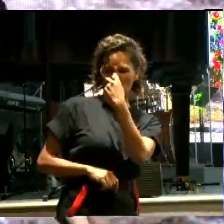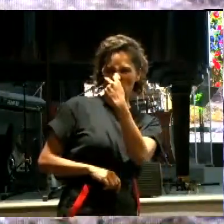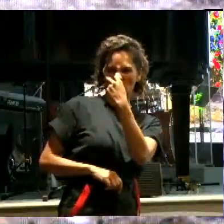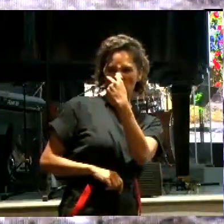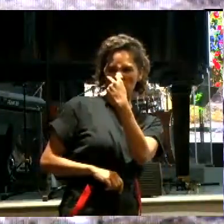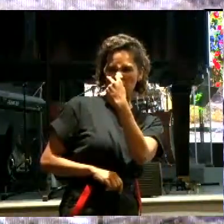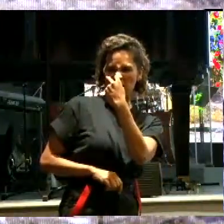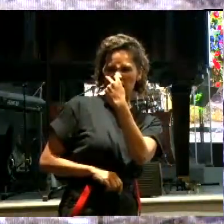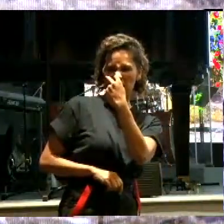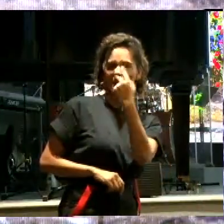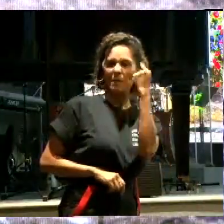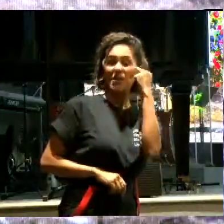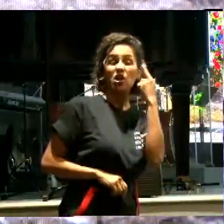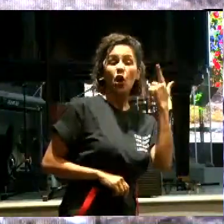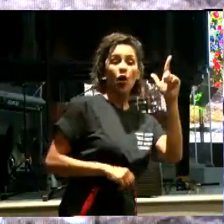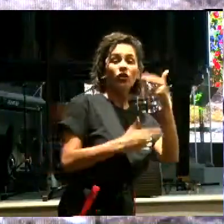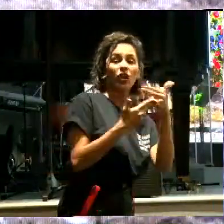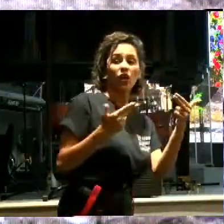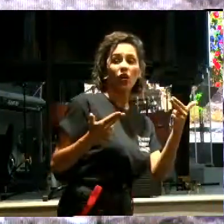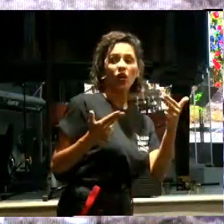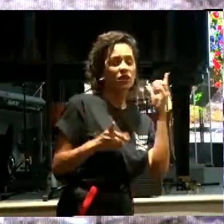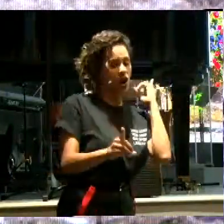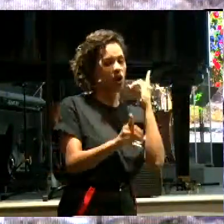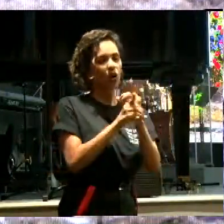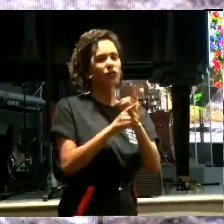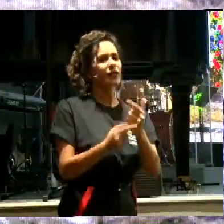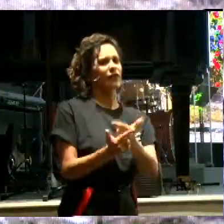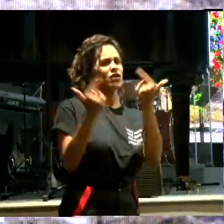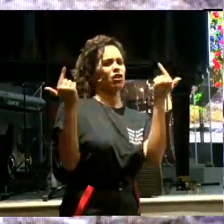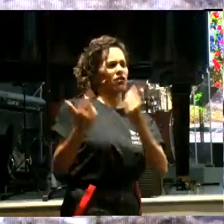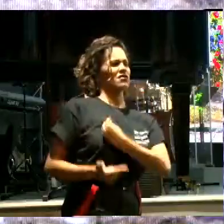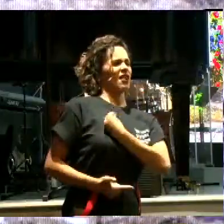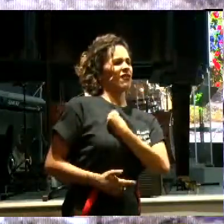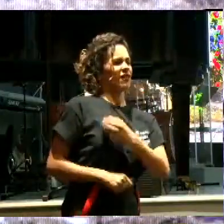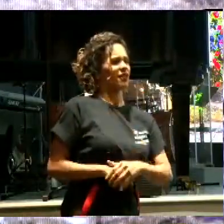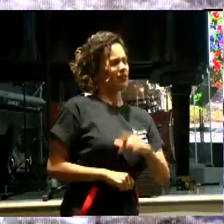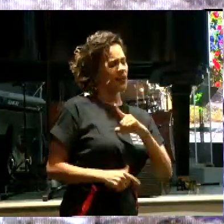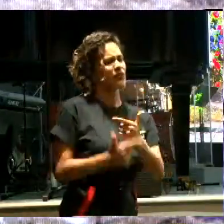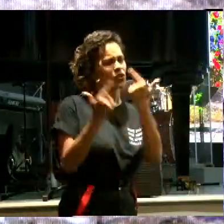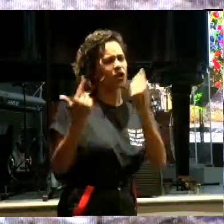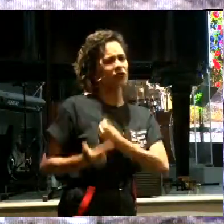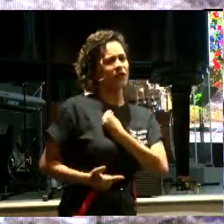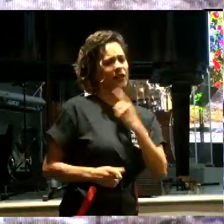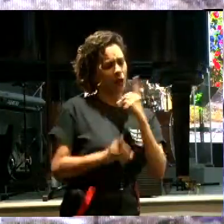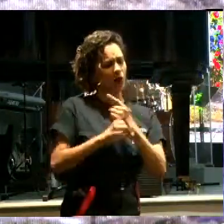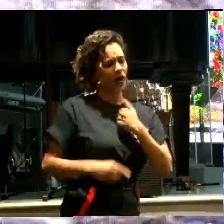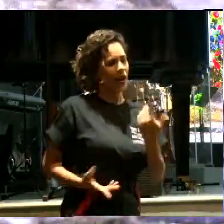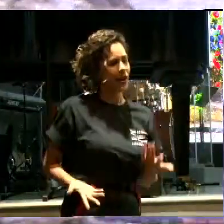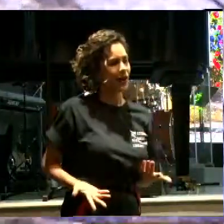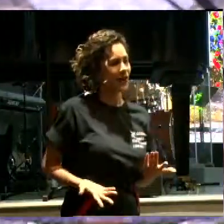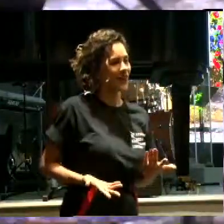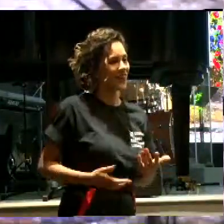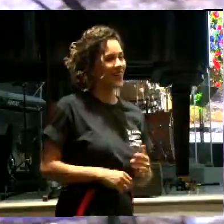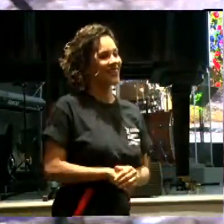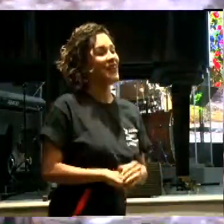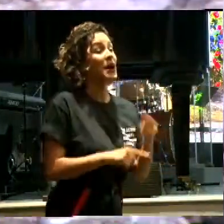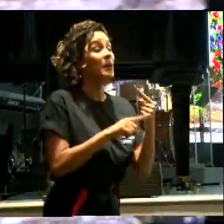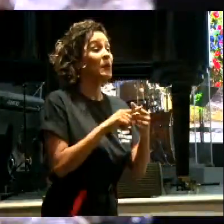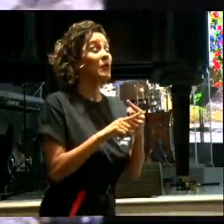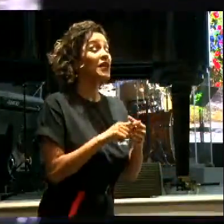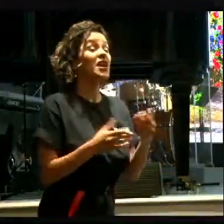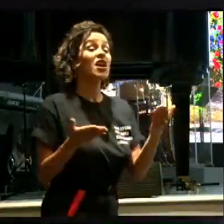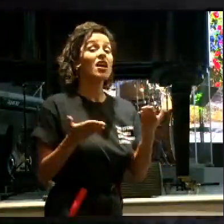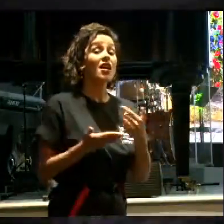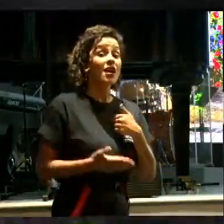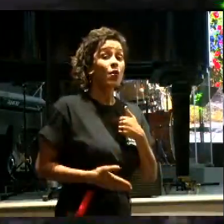viu. Você teve, foi muita sorte nessa sua vida. Sabe por quê? Porque eu gosto